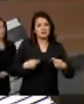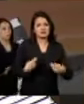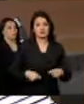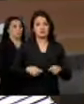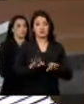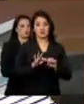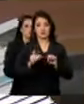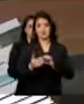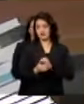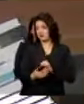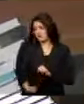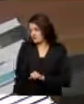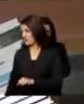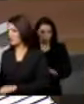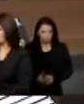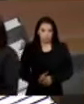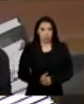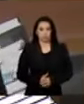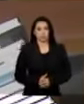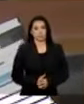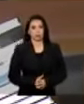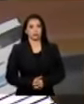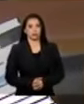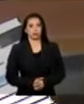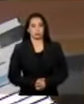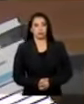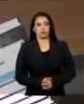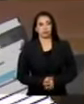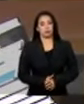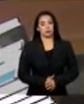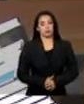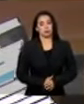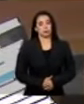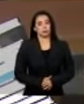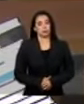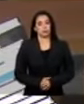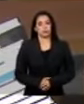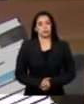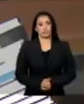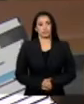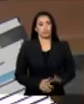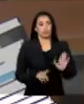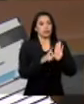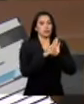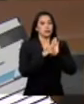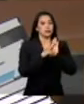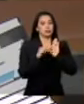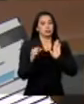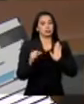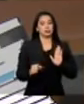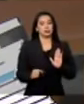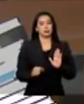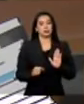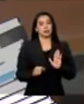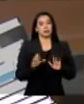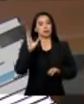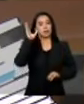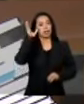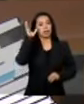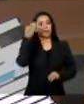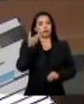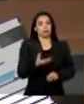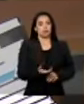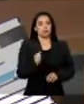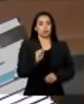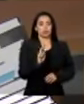pronunciar-se a respeito da constitucionalidade da norma. Destaca que a decisão proferida no referido